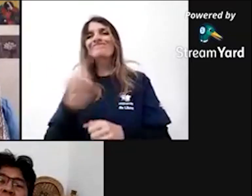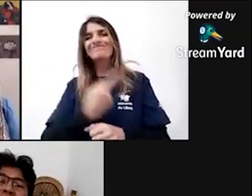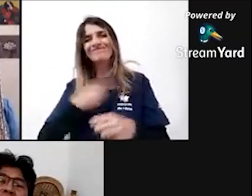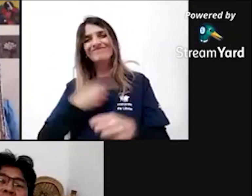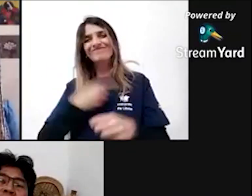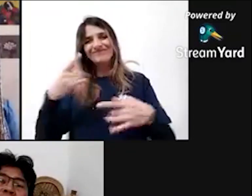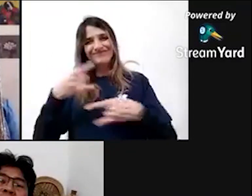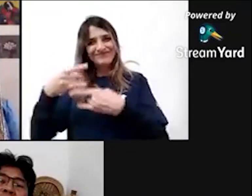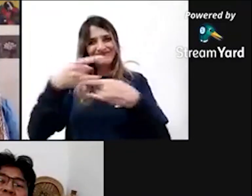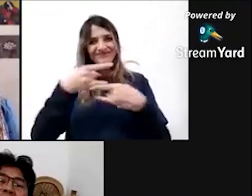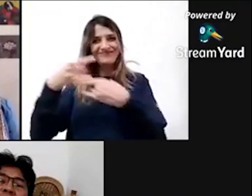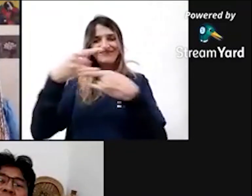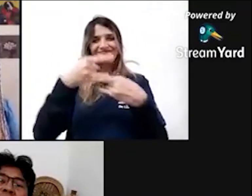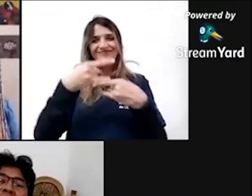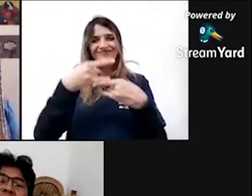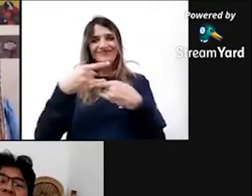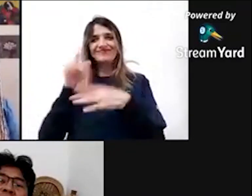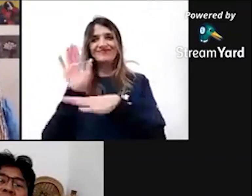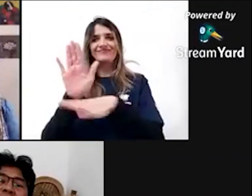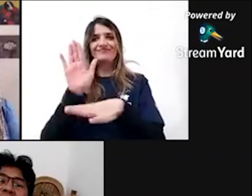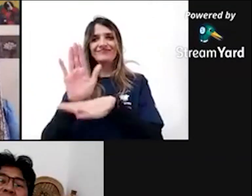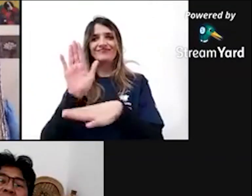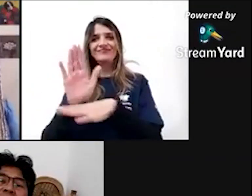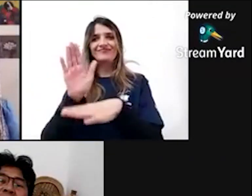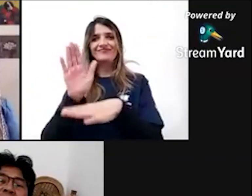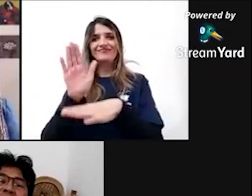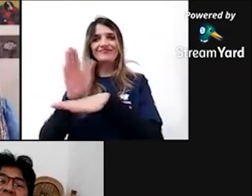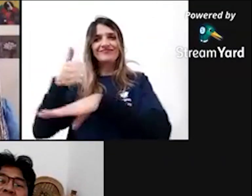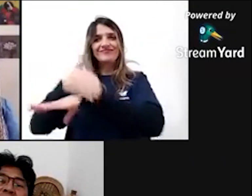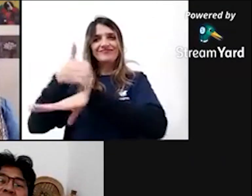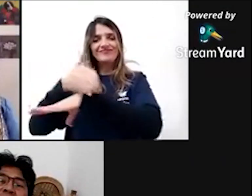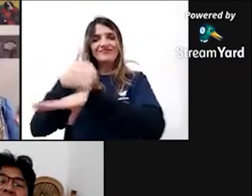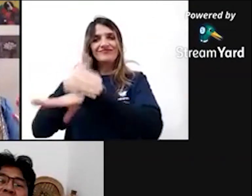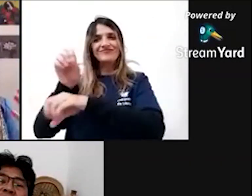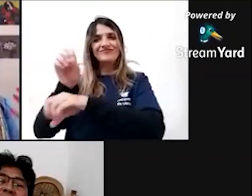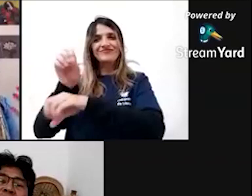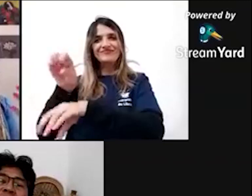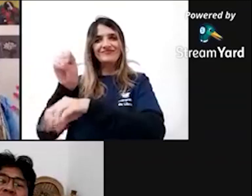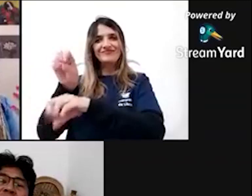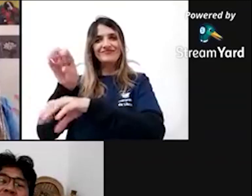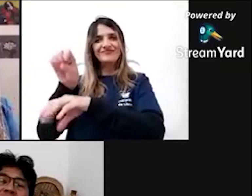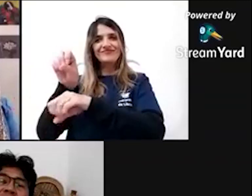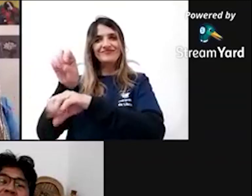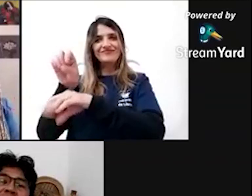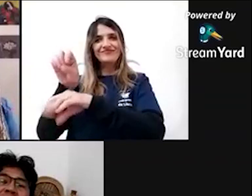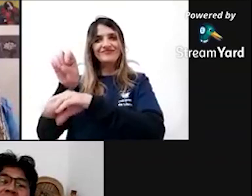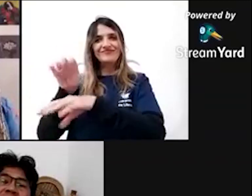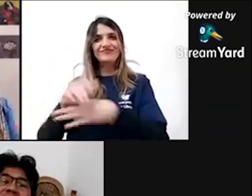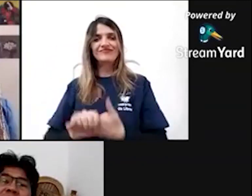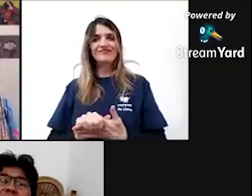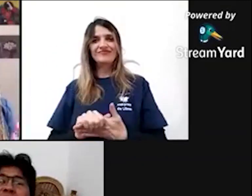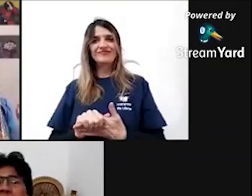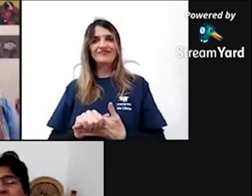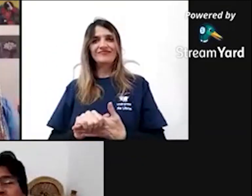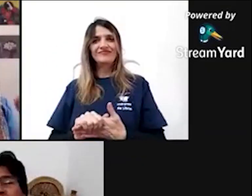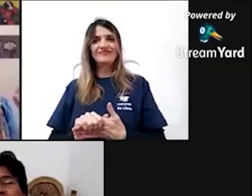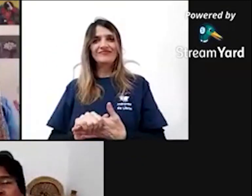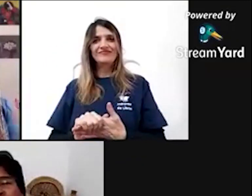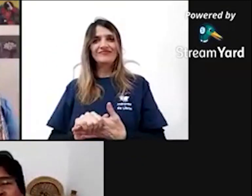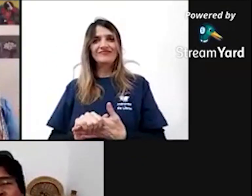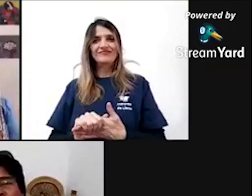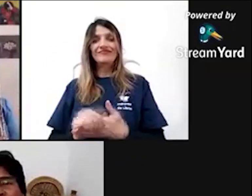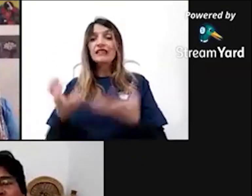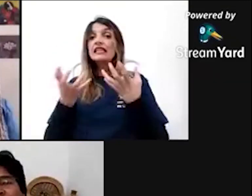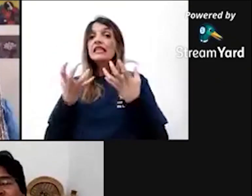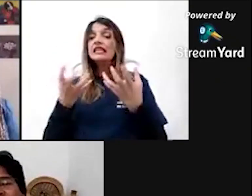e que tem contribuído pelo acesso de educadoras e educadores que estão muitas vezes sedentos e